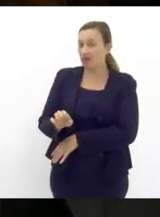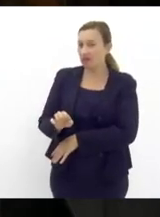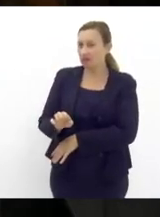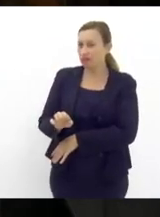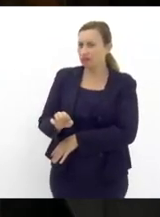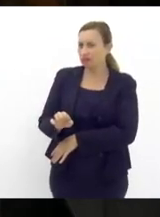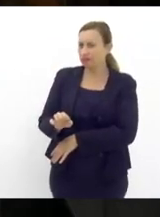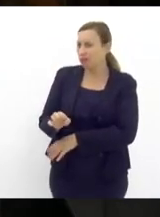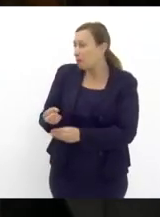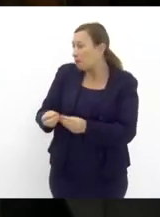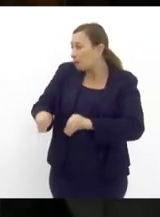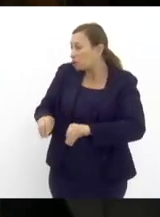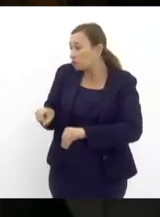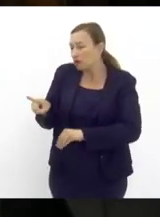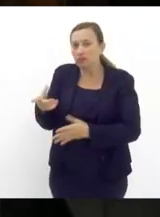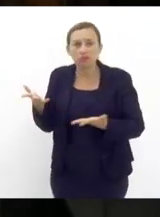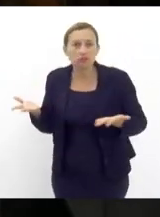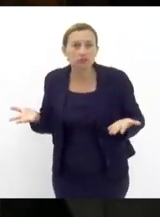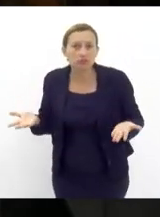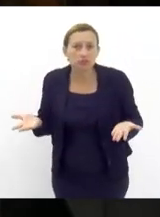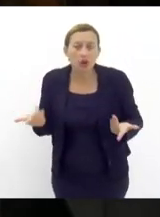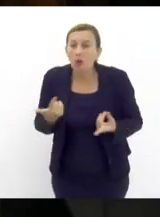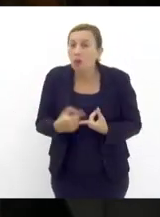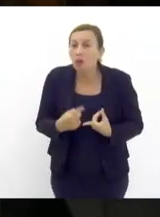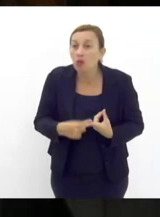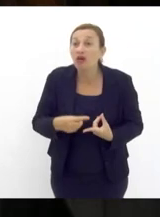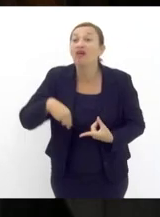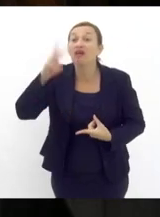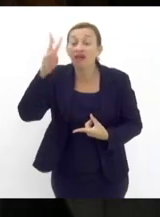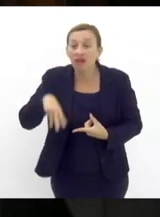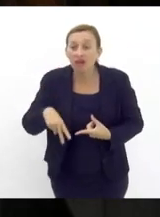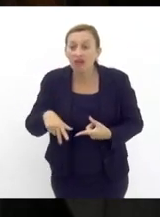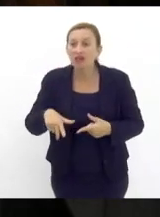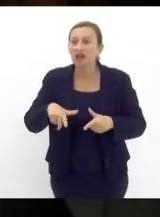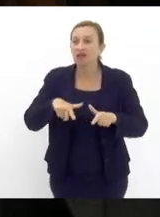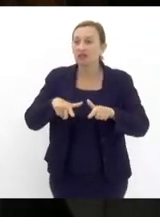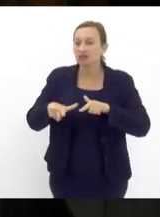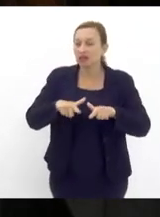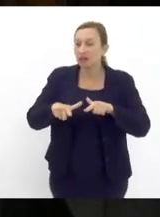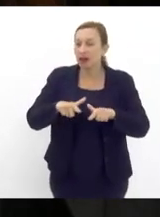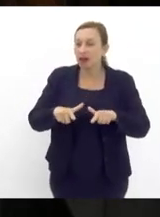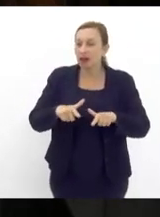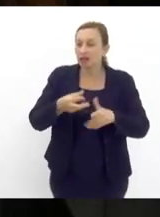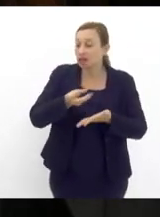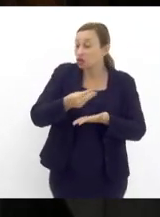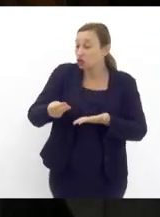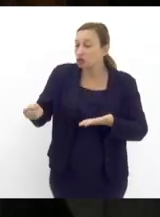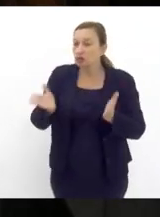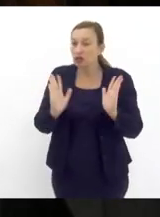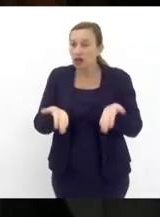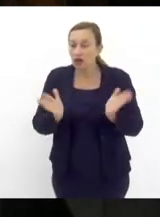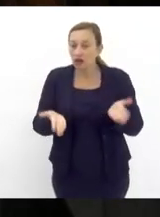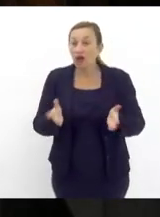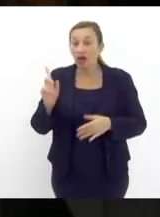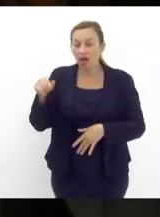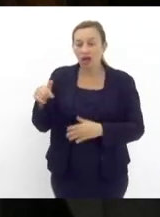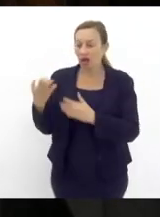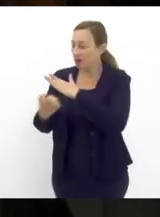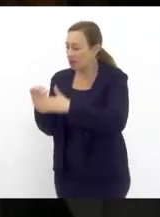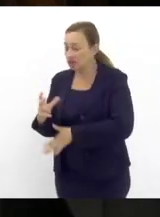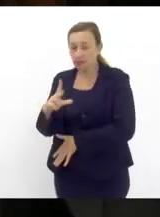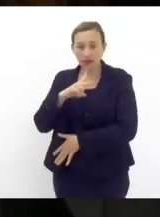ficaram muito prejudicadas porque quem tá operando a distribuição agora é a concessão privada